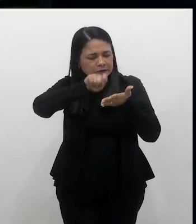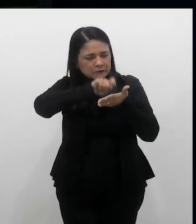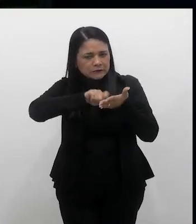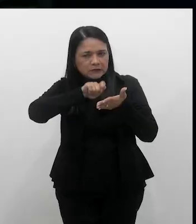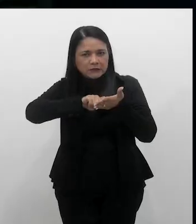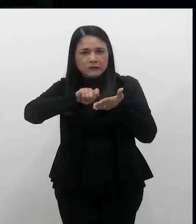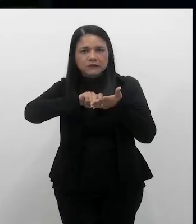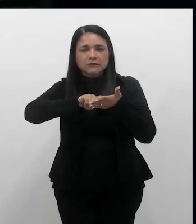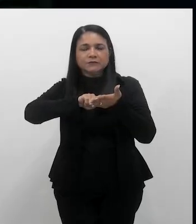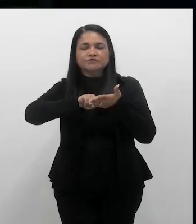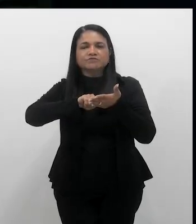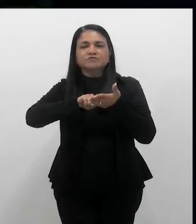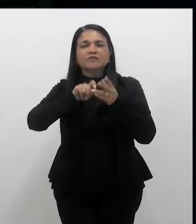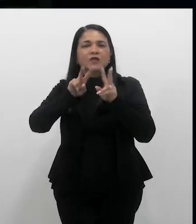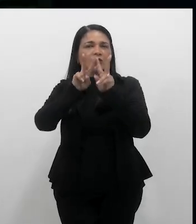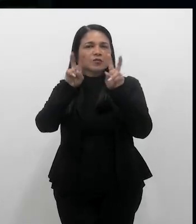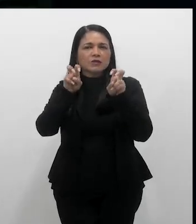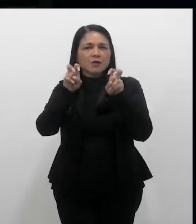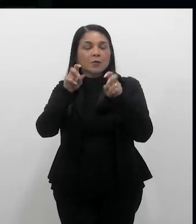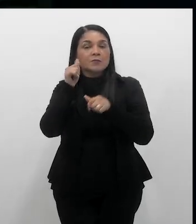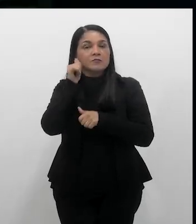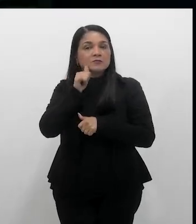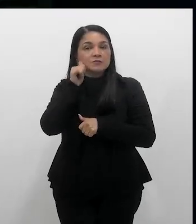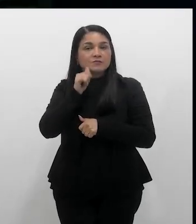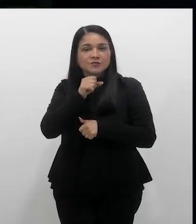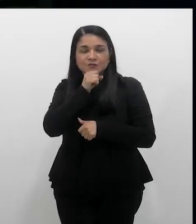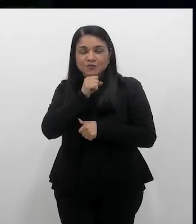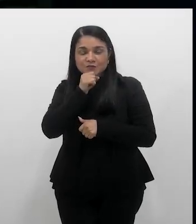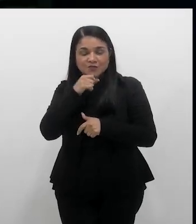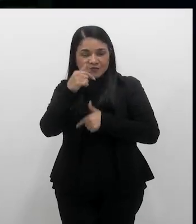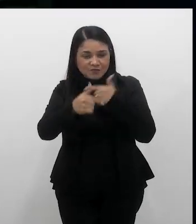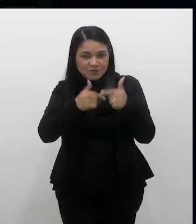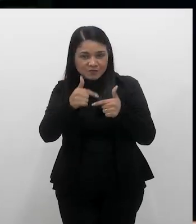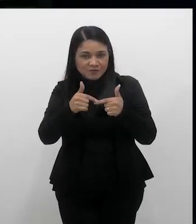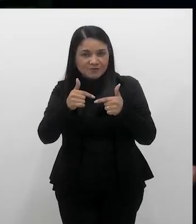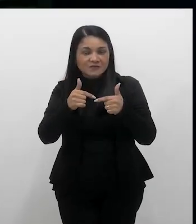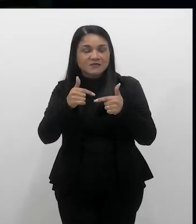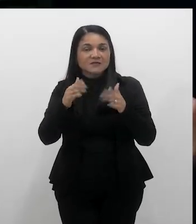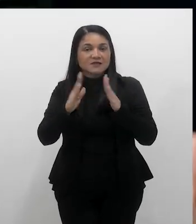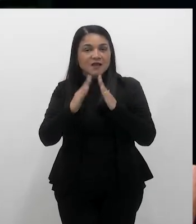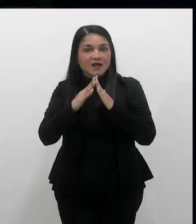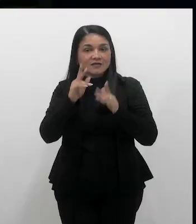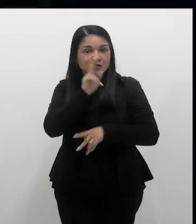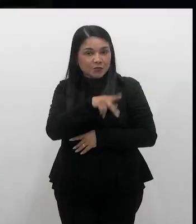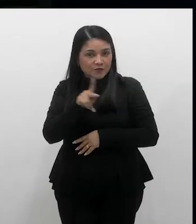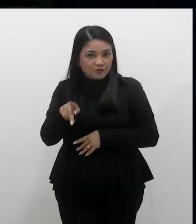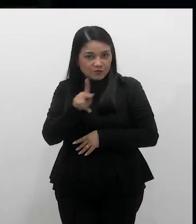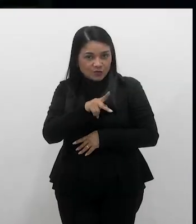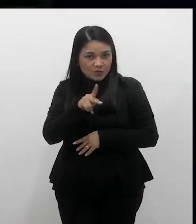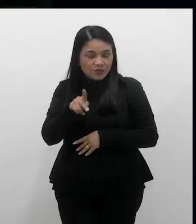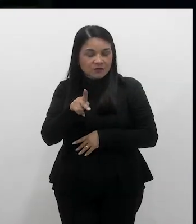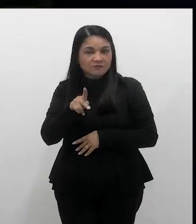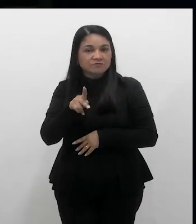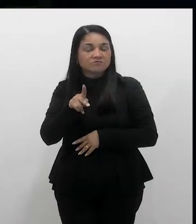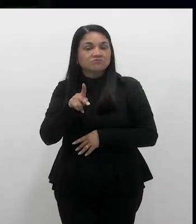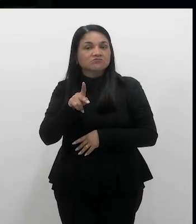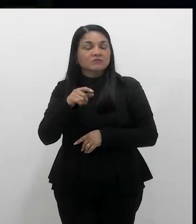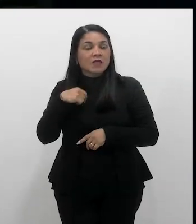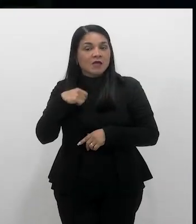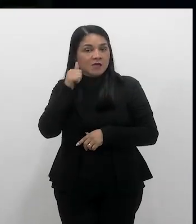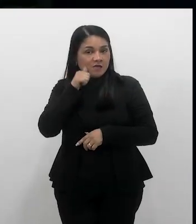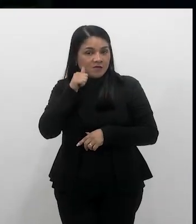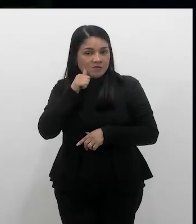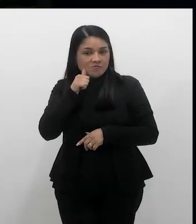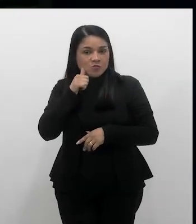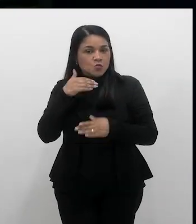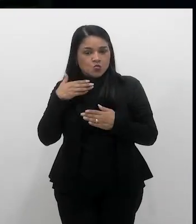de escrita dela. Fala sobre uma senhora que trabalha na casa de uma professora e que ela faz